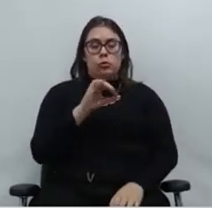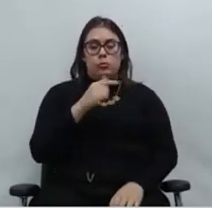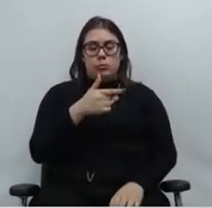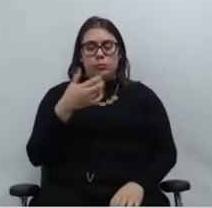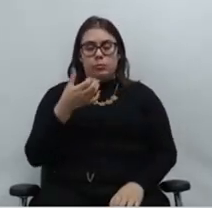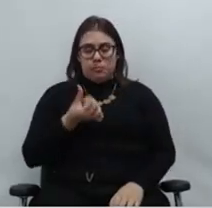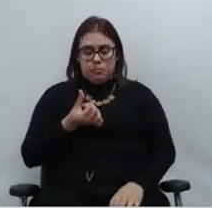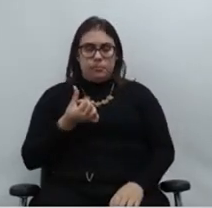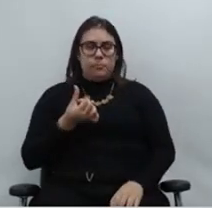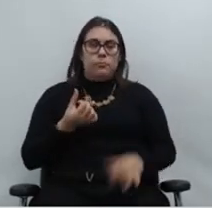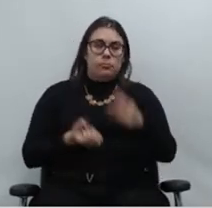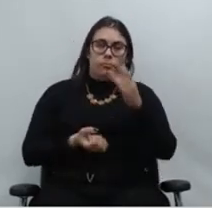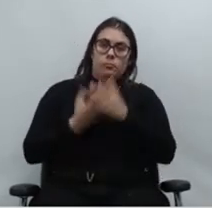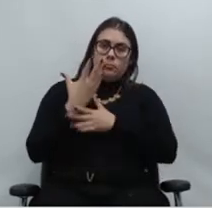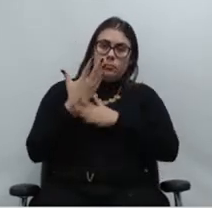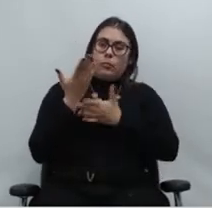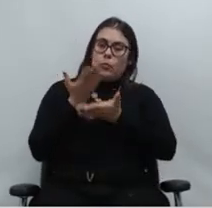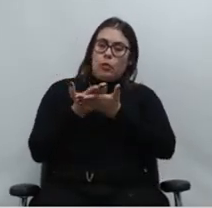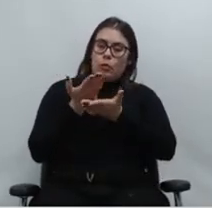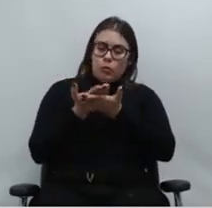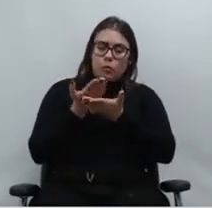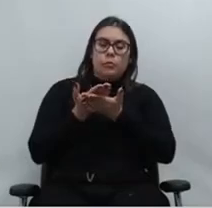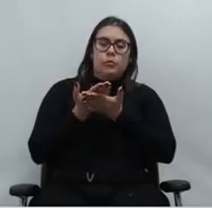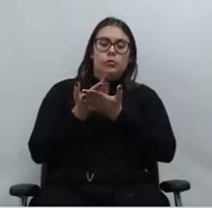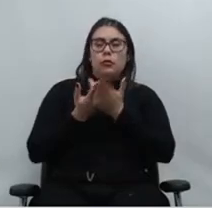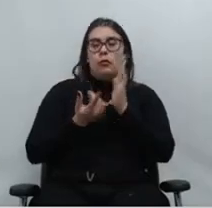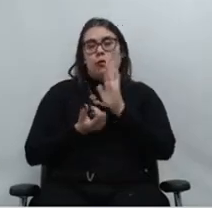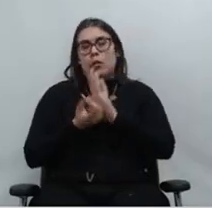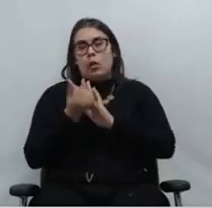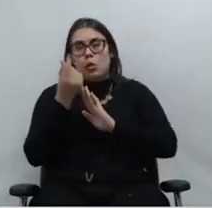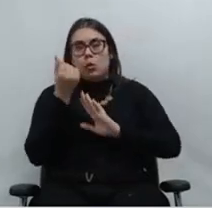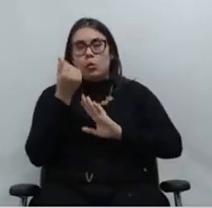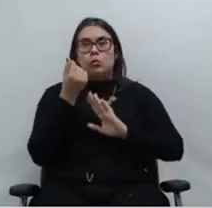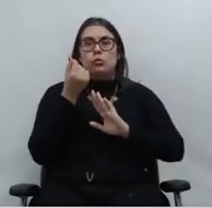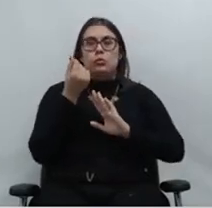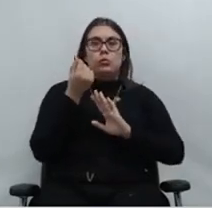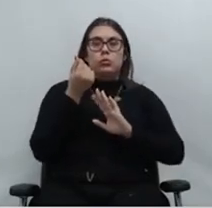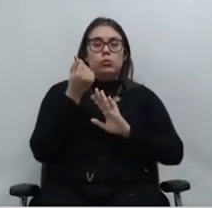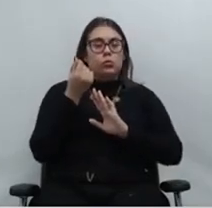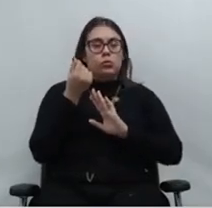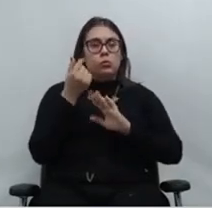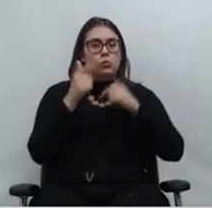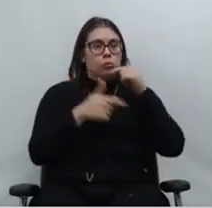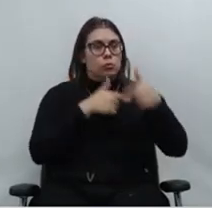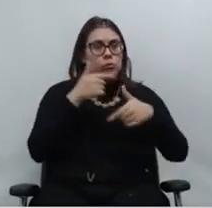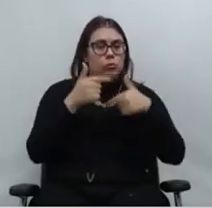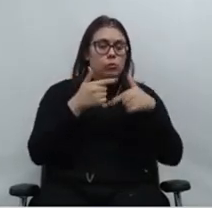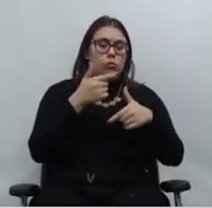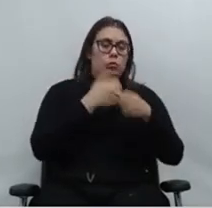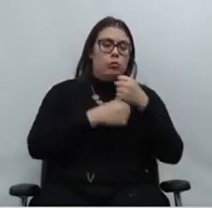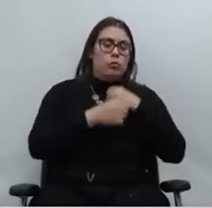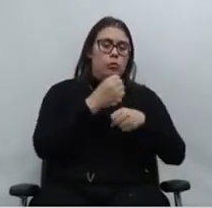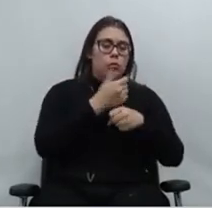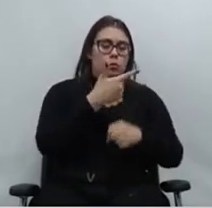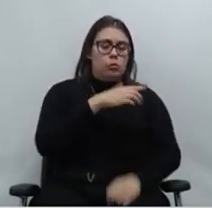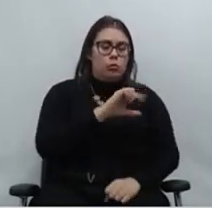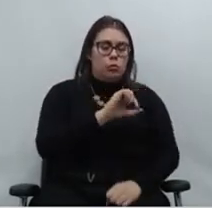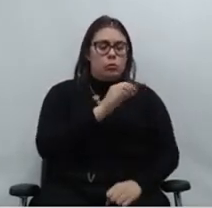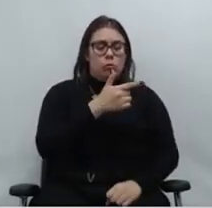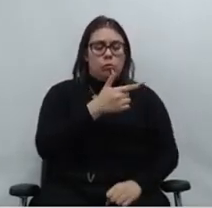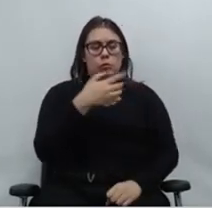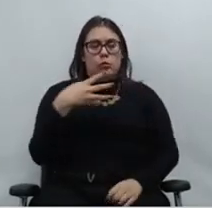2026. Elaboração de um estudo sobre a destinação dos valores despendidos durante a execução orçamentária do exercício de 2024 com as bolsas